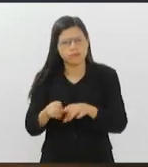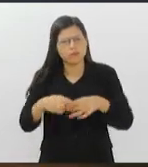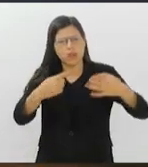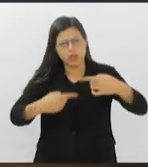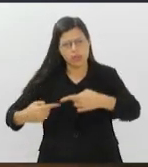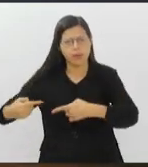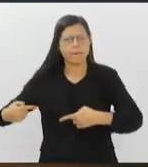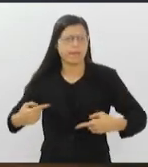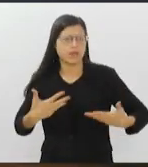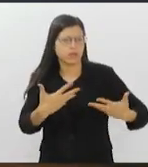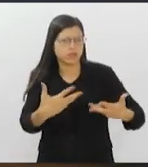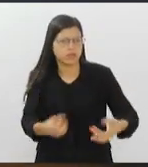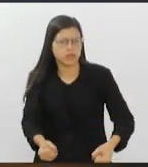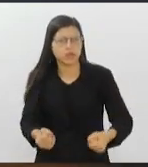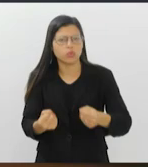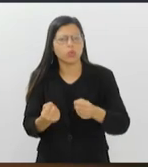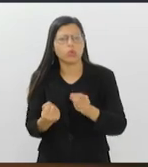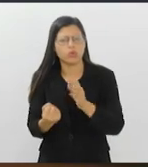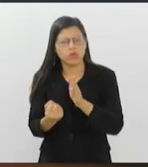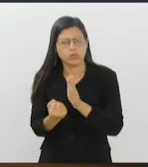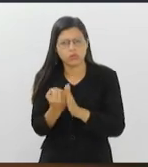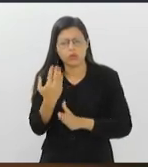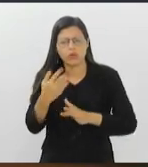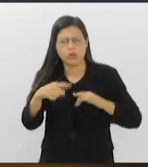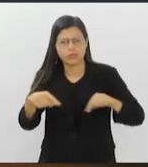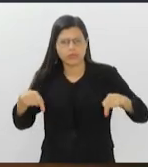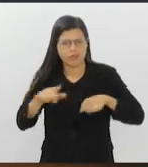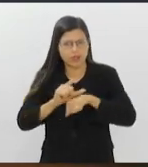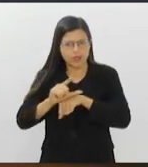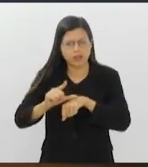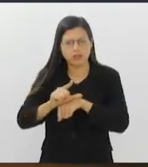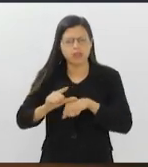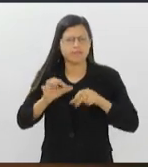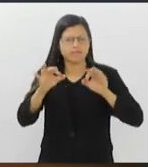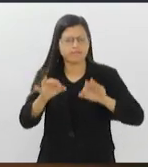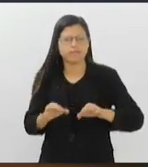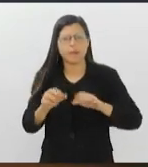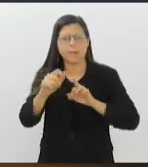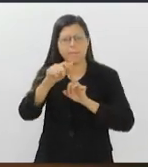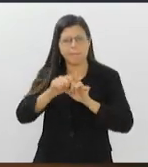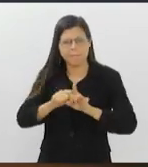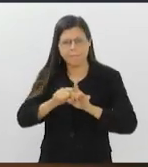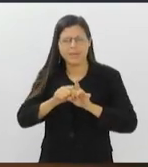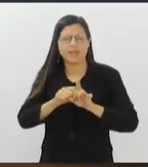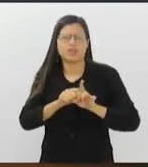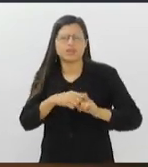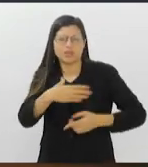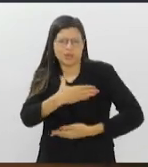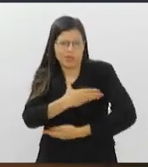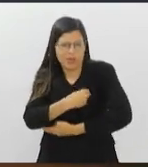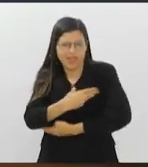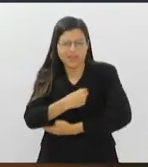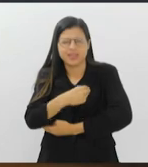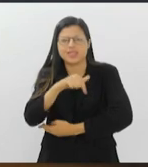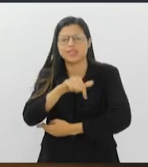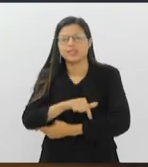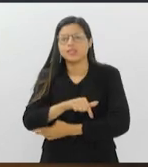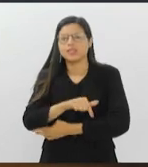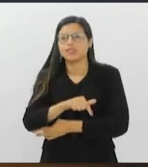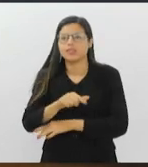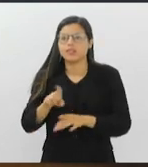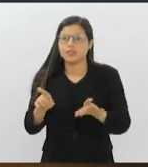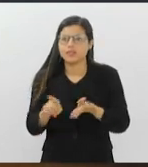a construção da sala Lilás. Então eu tenho certeza que ele, nesse mês do aleitamento materno,